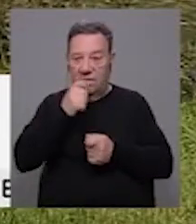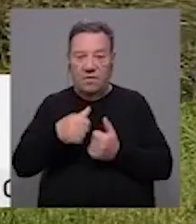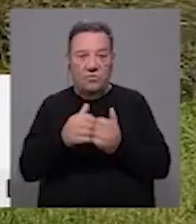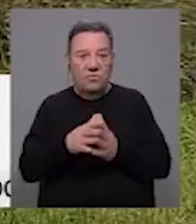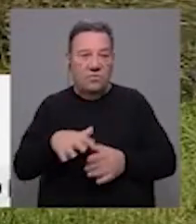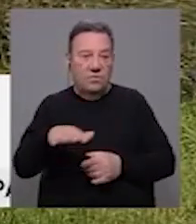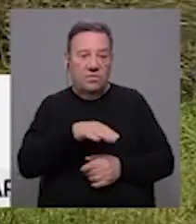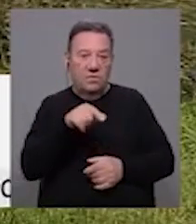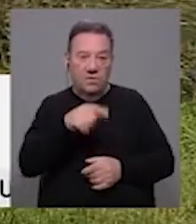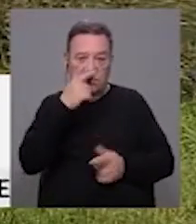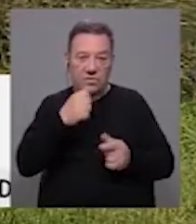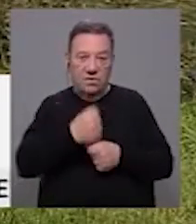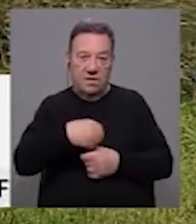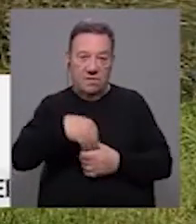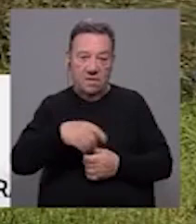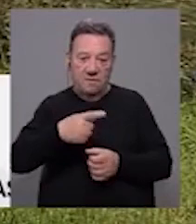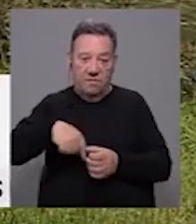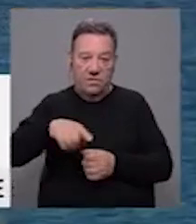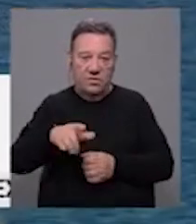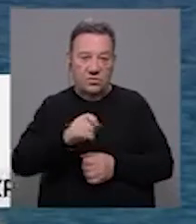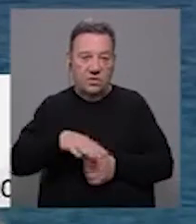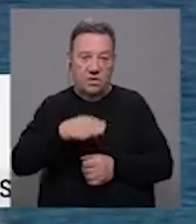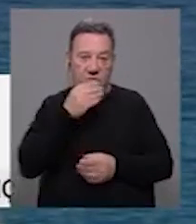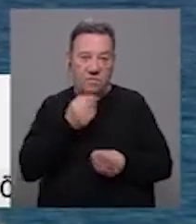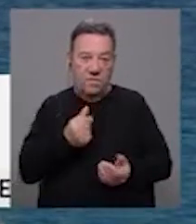cabo, todos os agentes que trabalham ao redor desta zona úmida.